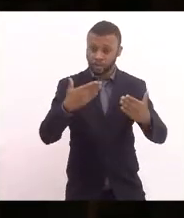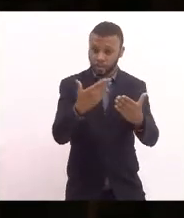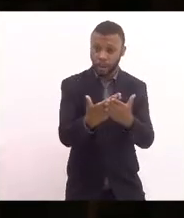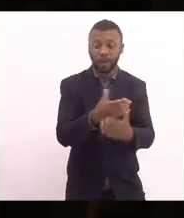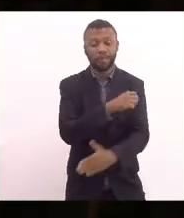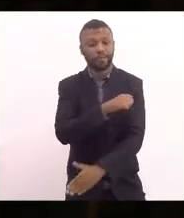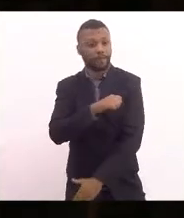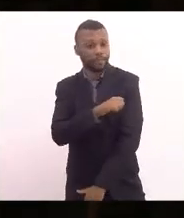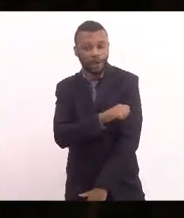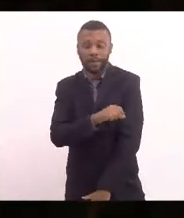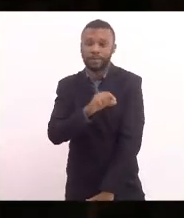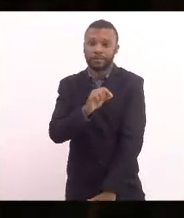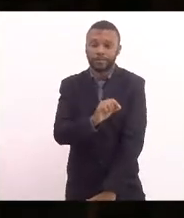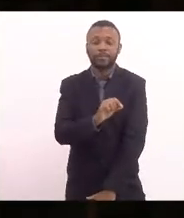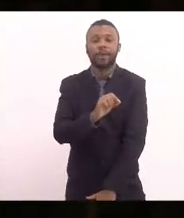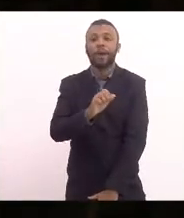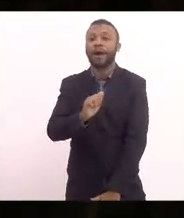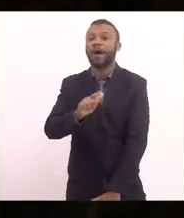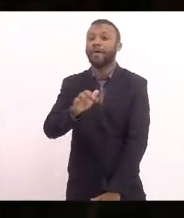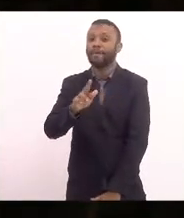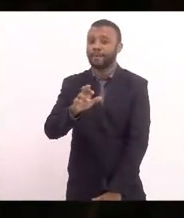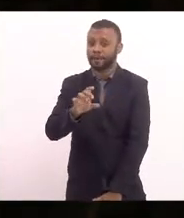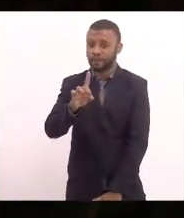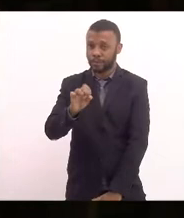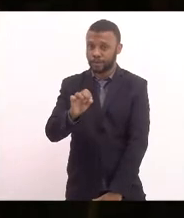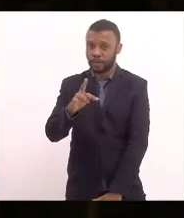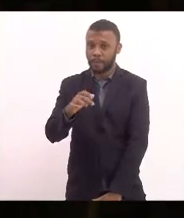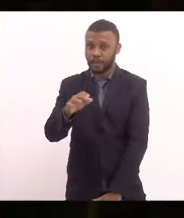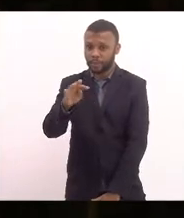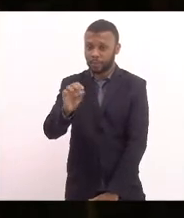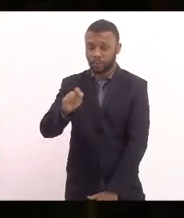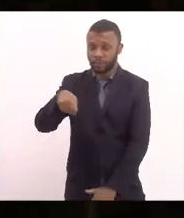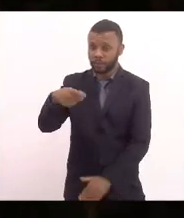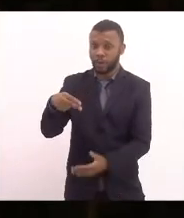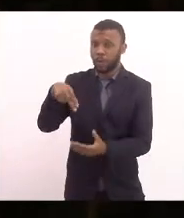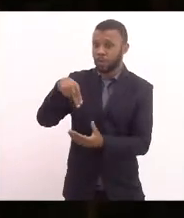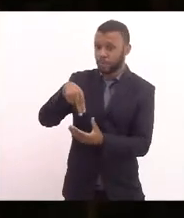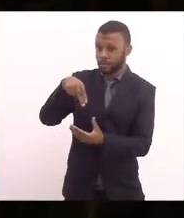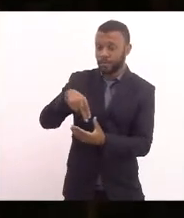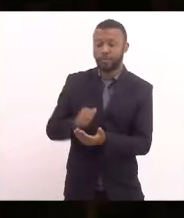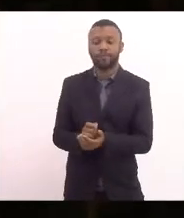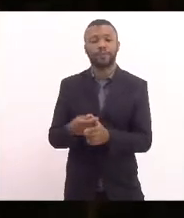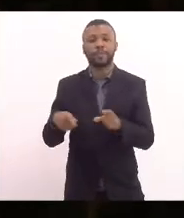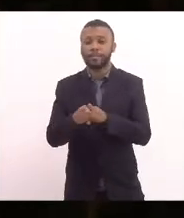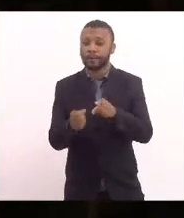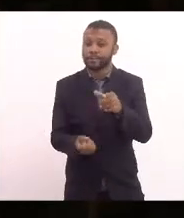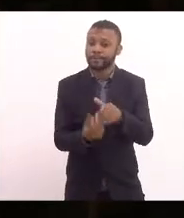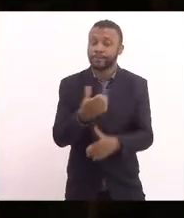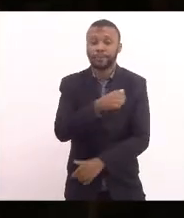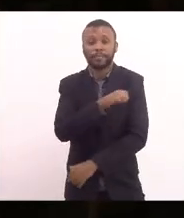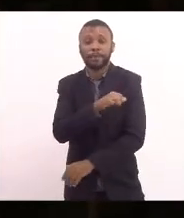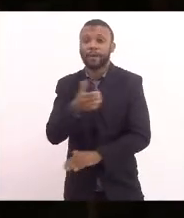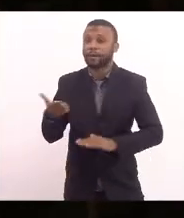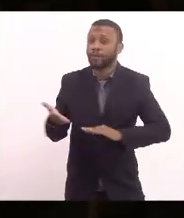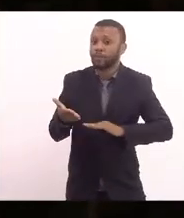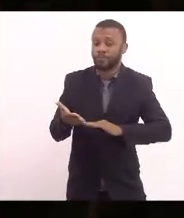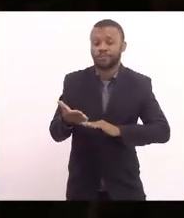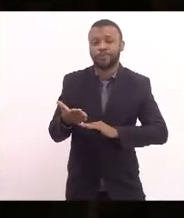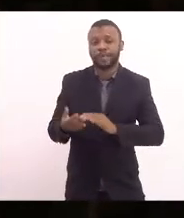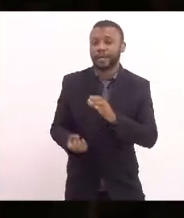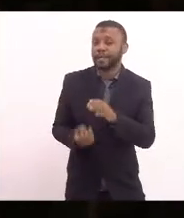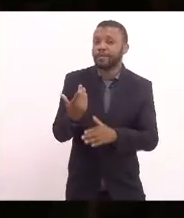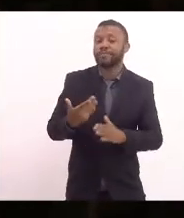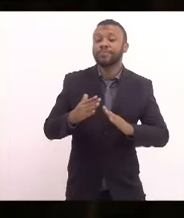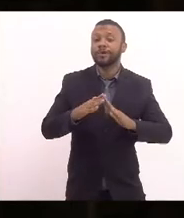Alfredo Pinto, Unirio, e ainda pela implantação de enfermagem moderna com a criação da Escola de Enfermeiras